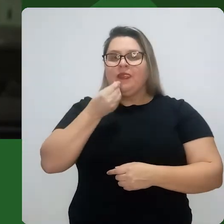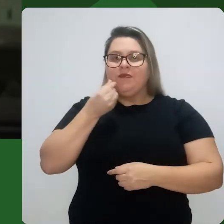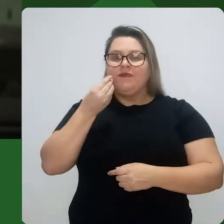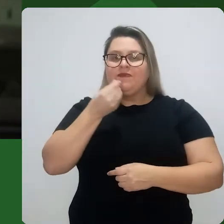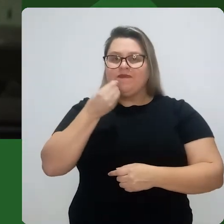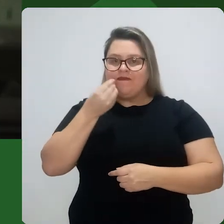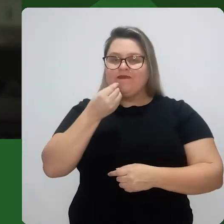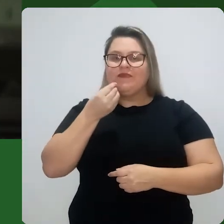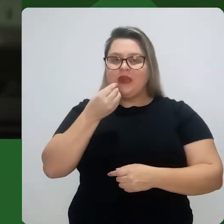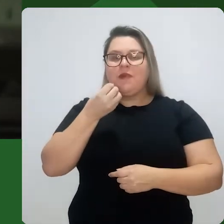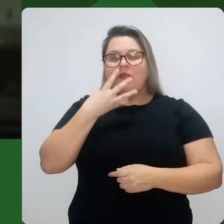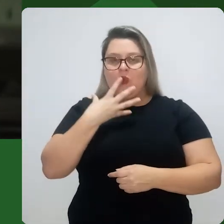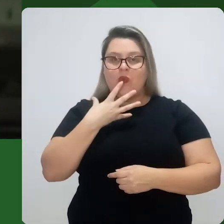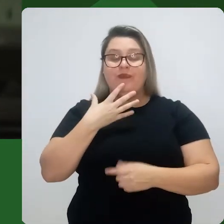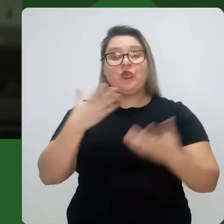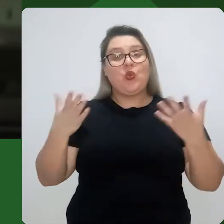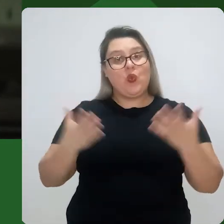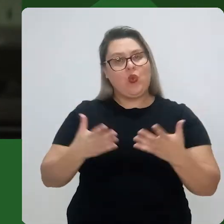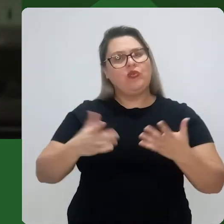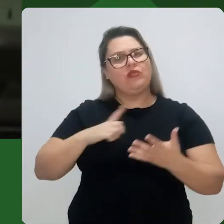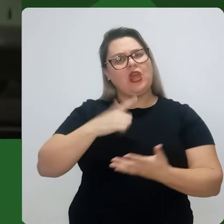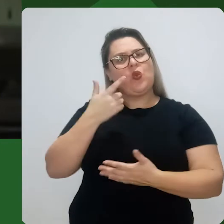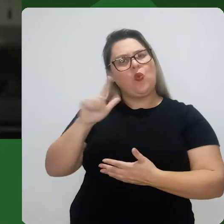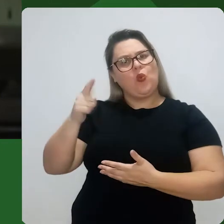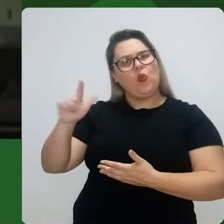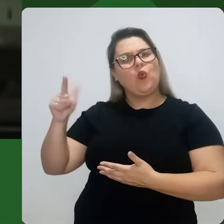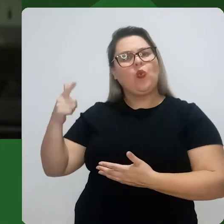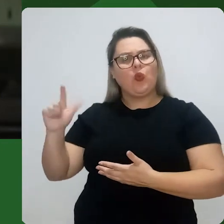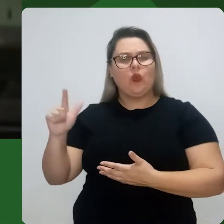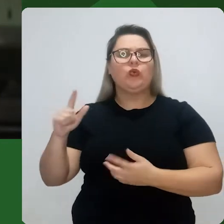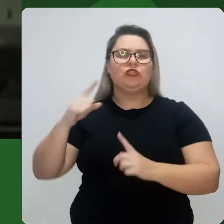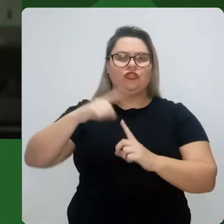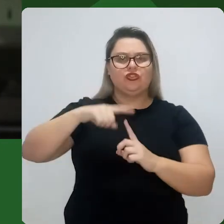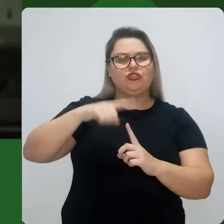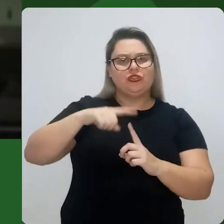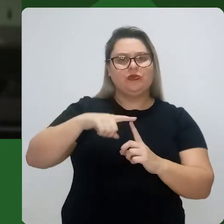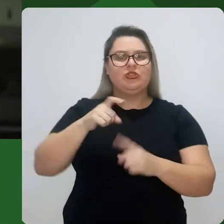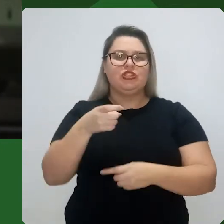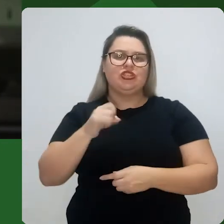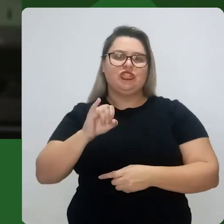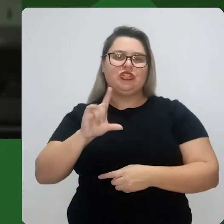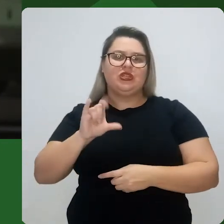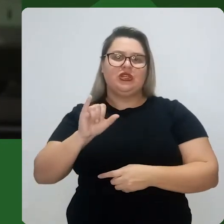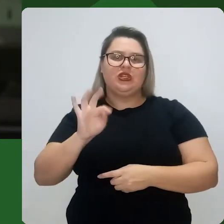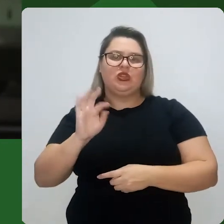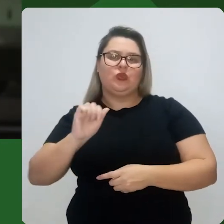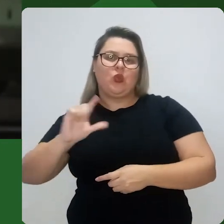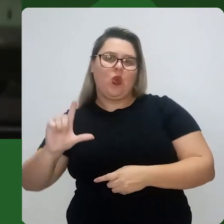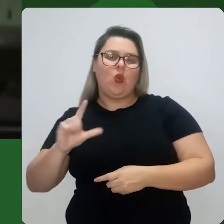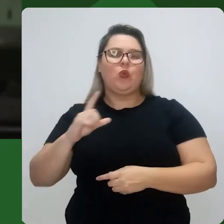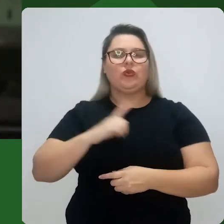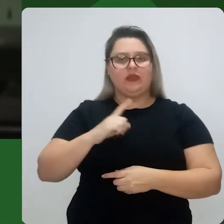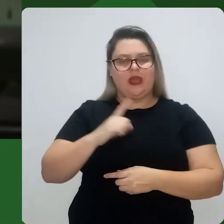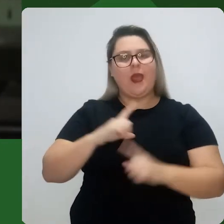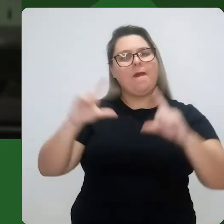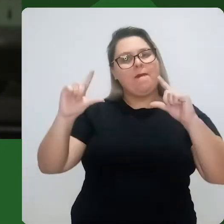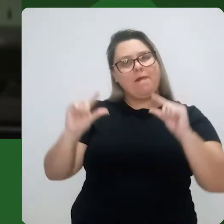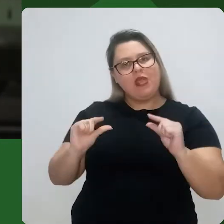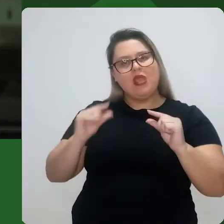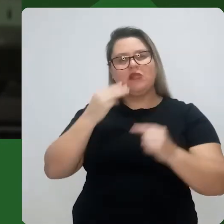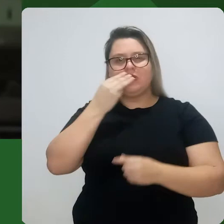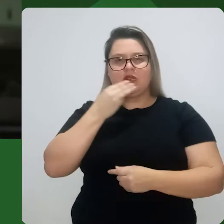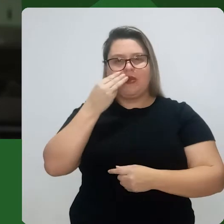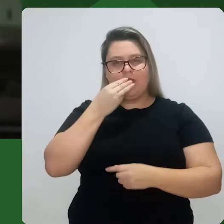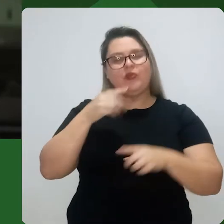gosto residual tem. Porém, hoje em dia existem outros adoçantes como o xilitol e eritritol que possuem menos